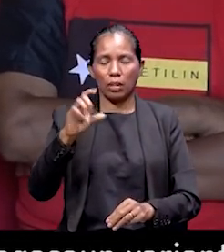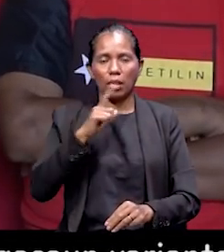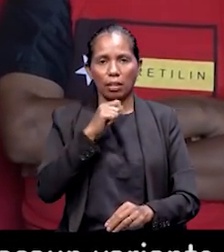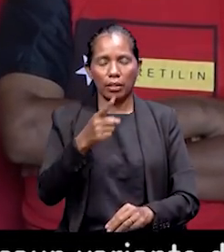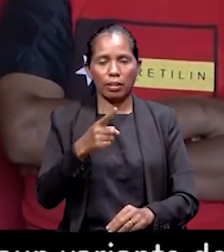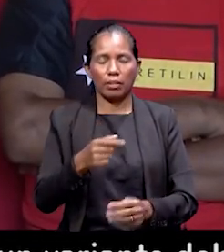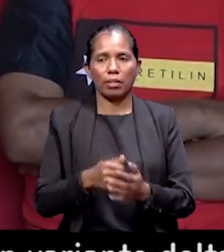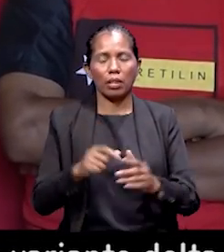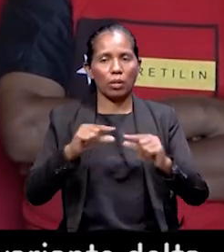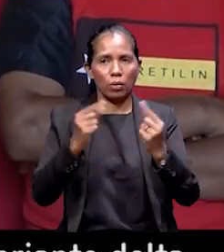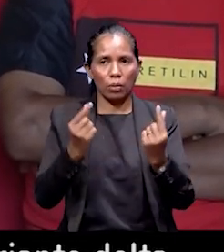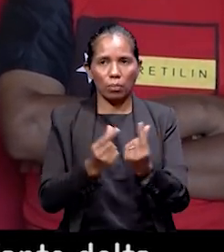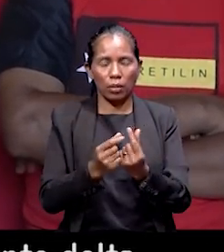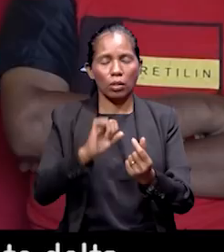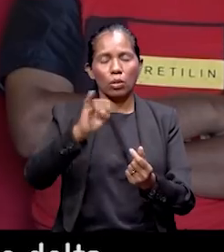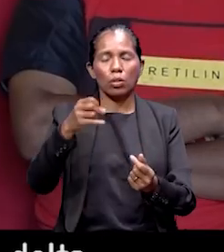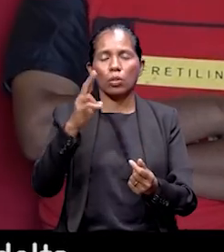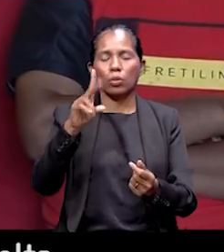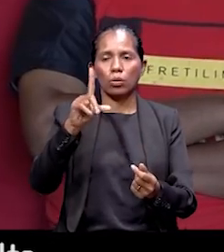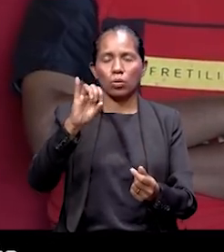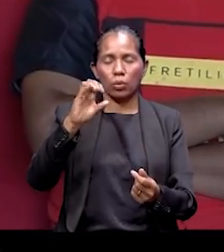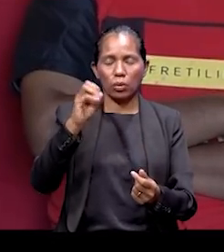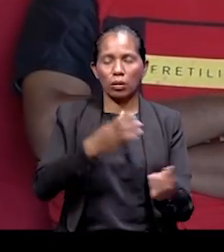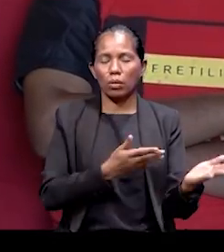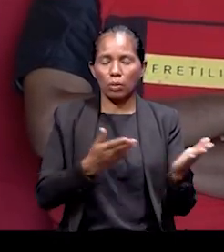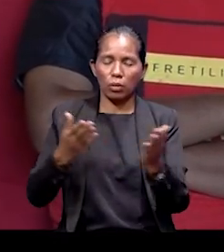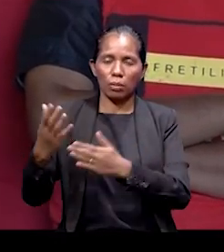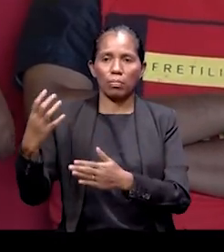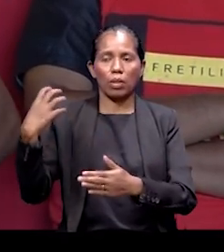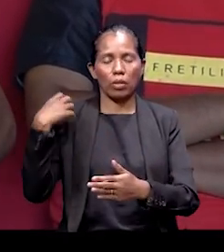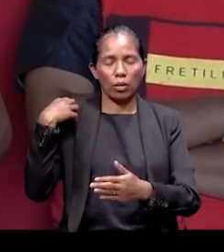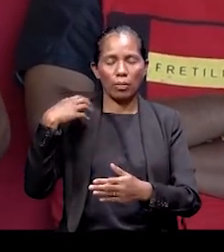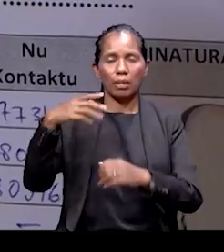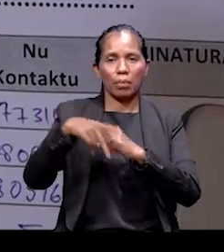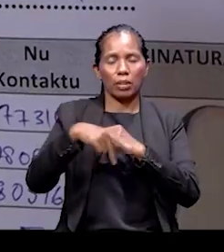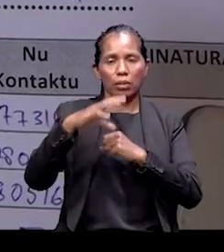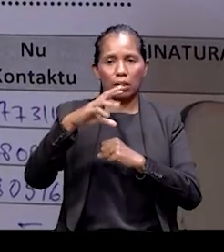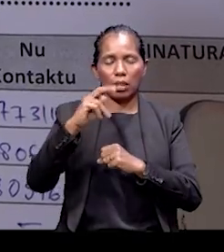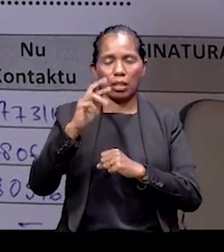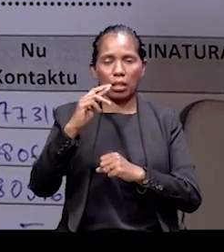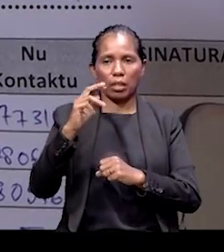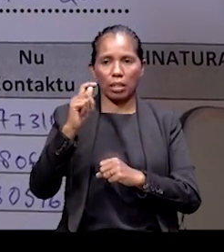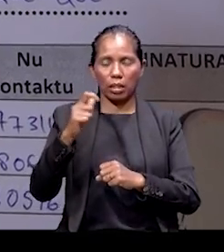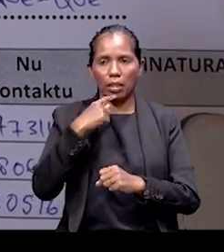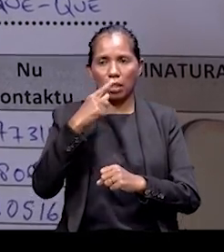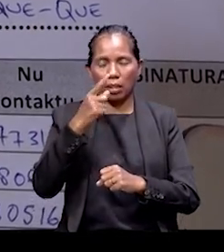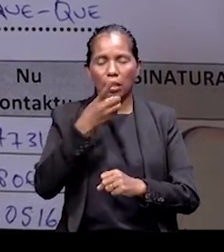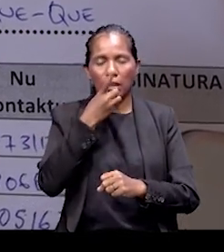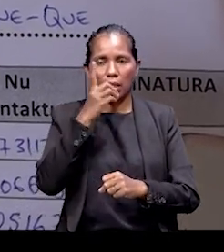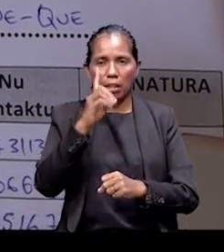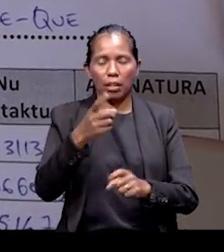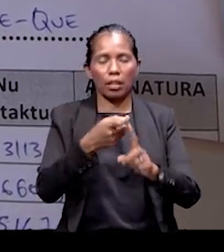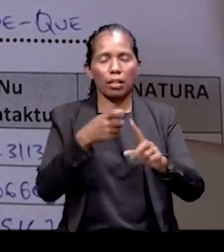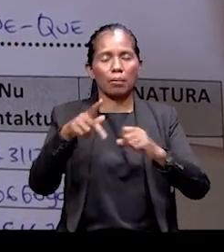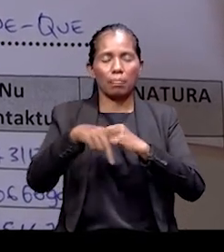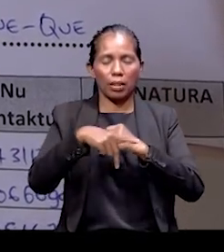Hateten, Grupo Nebe Júlio Aparício Lori Basere CNRT, inclui Domingos Gaspar, Nebe declaraan nudar Coordenador Partido